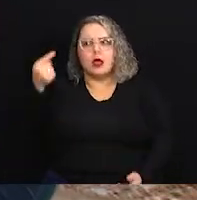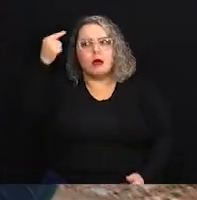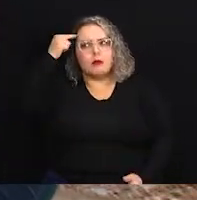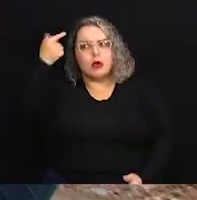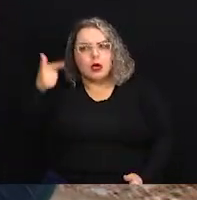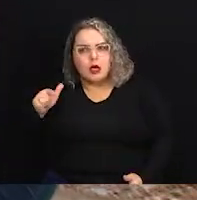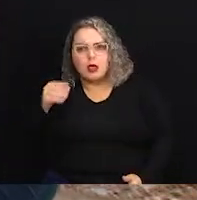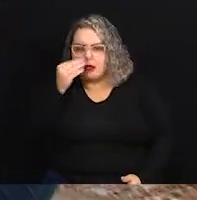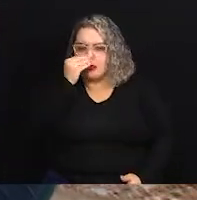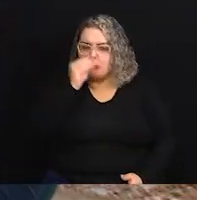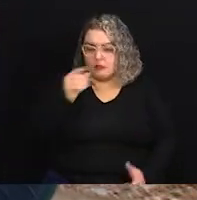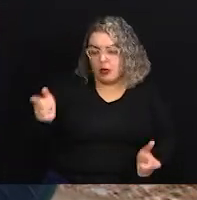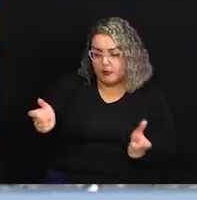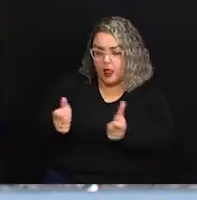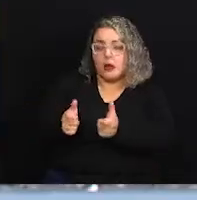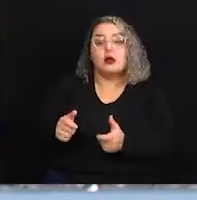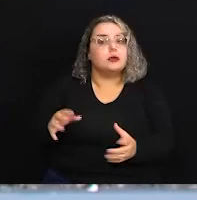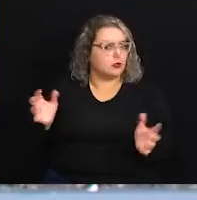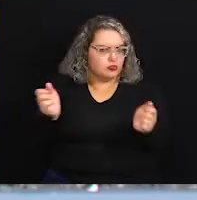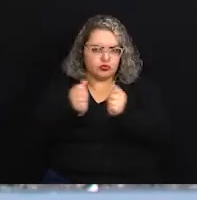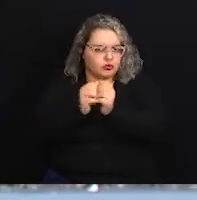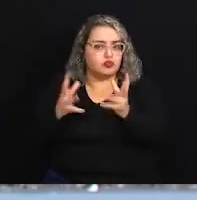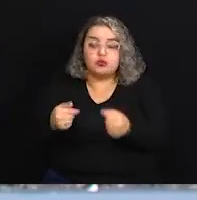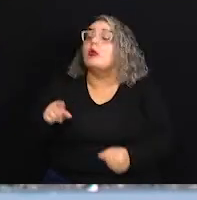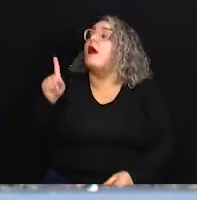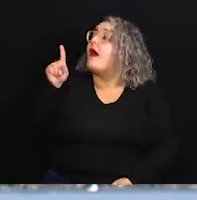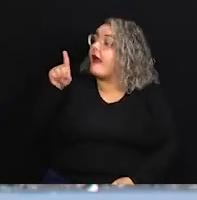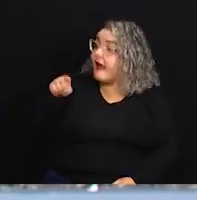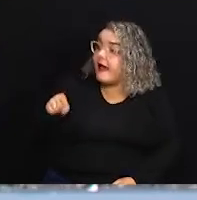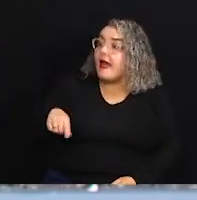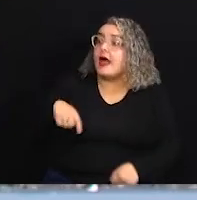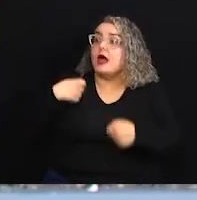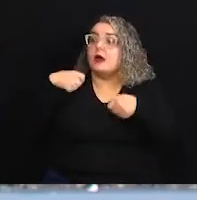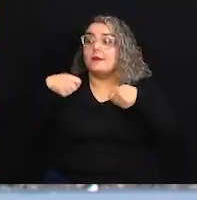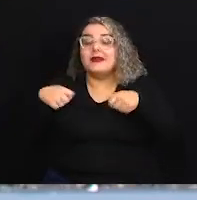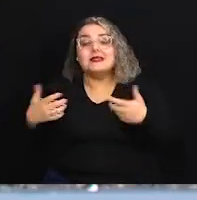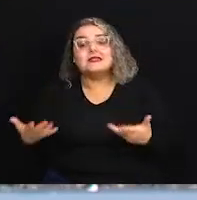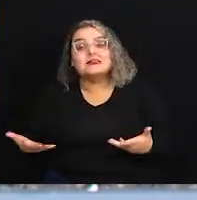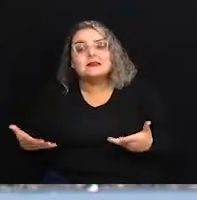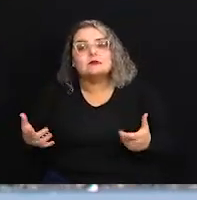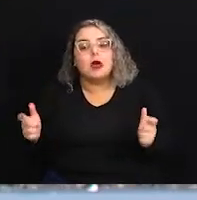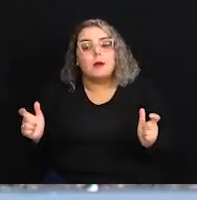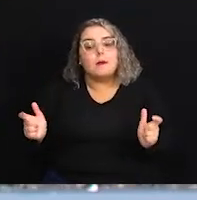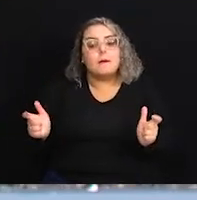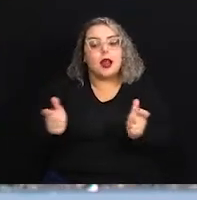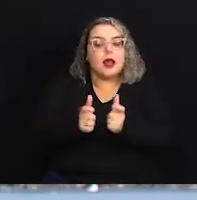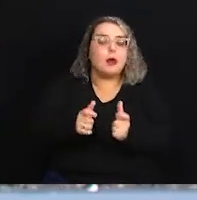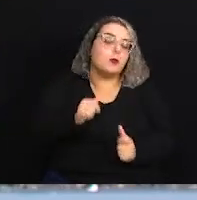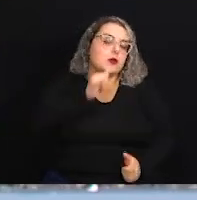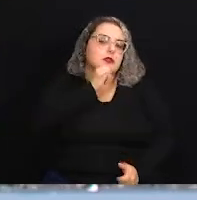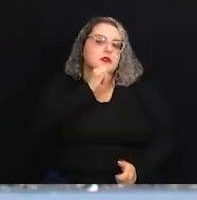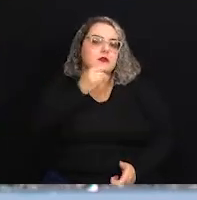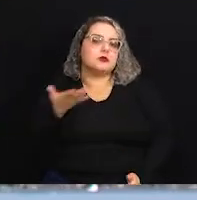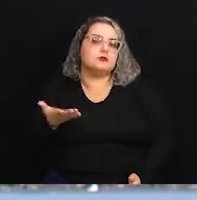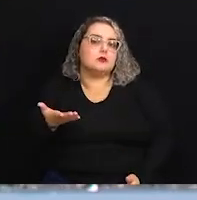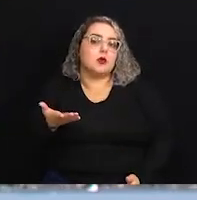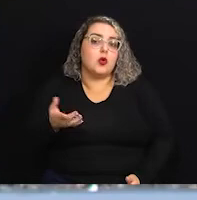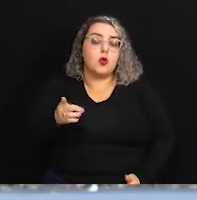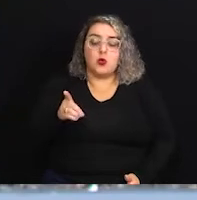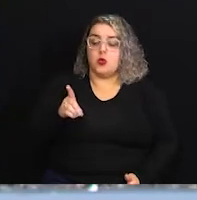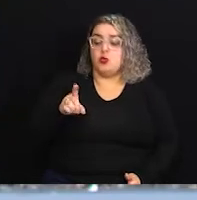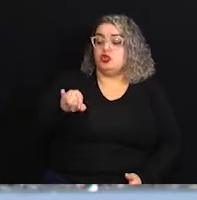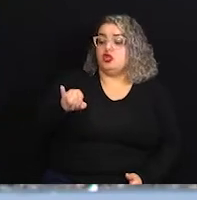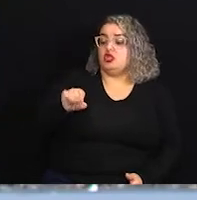reduzir, está tudo junto ali. Exato, exato. Nós precisamos reduzir, por exemplo, o